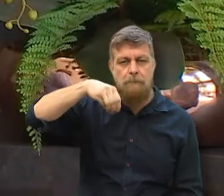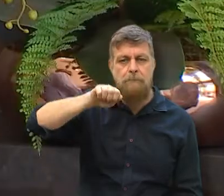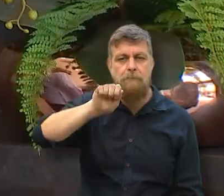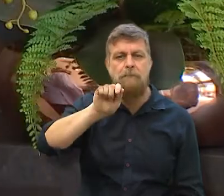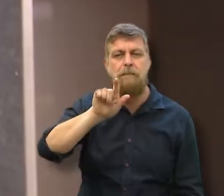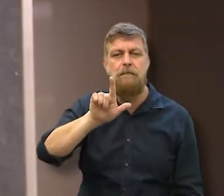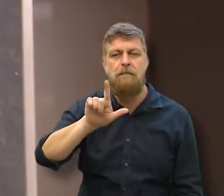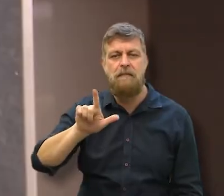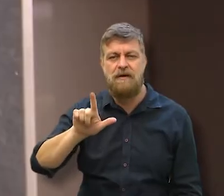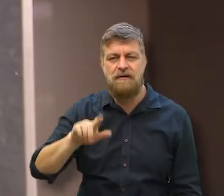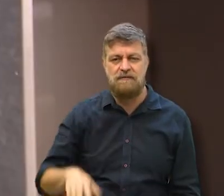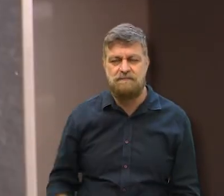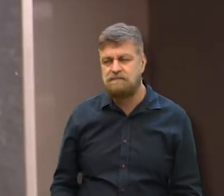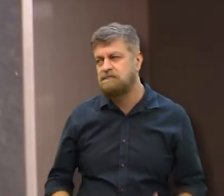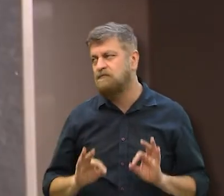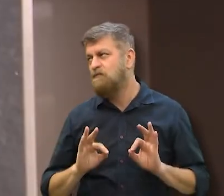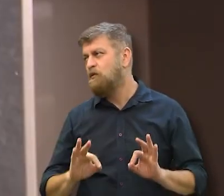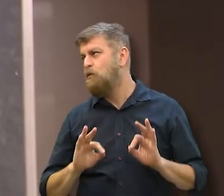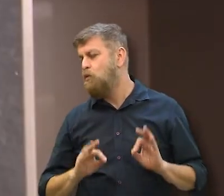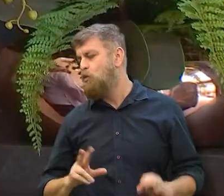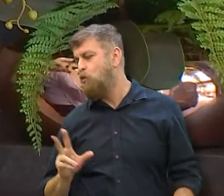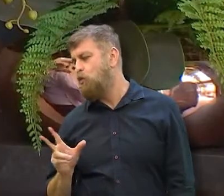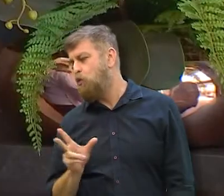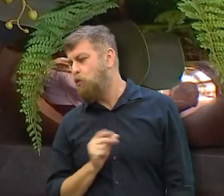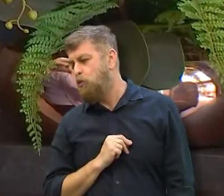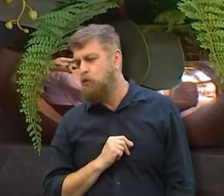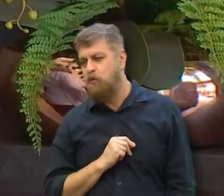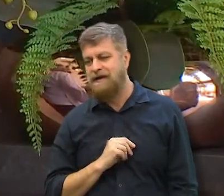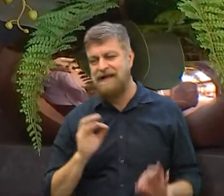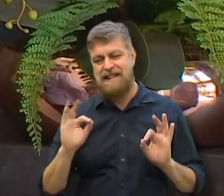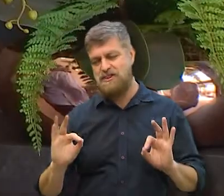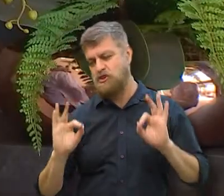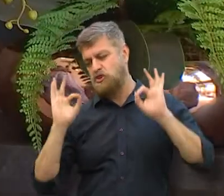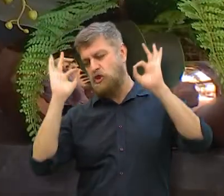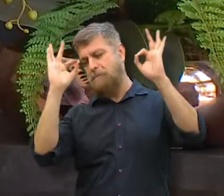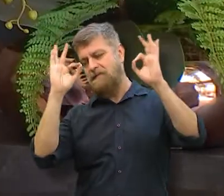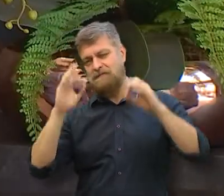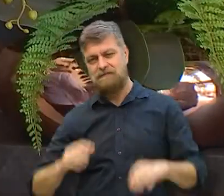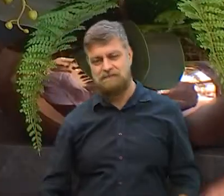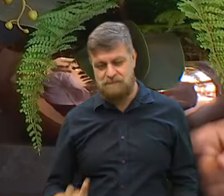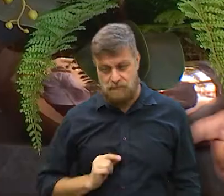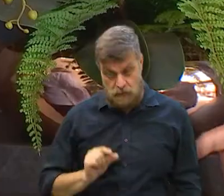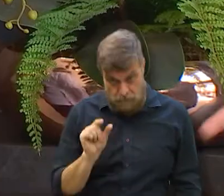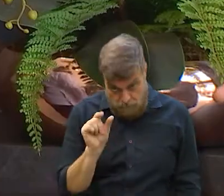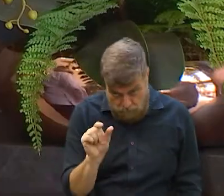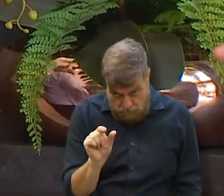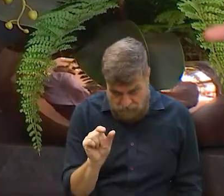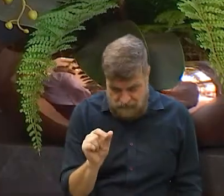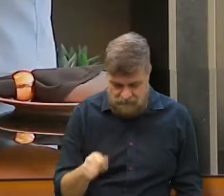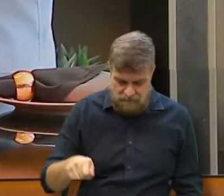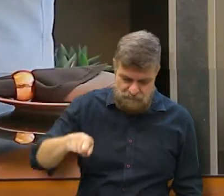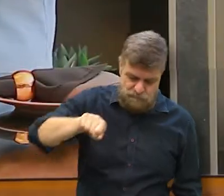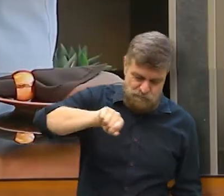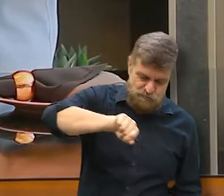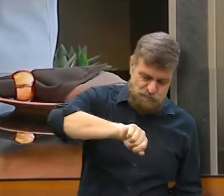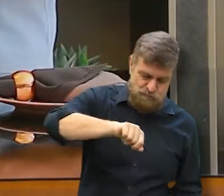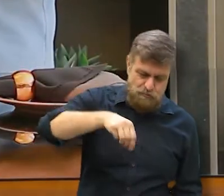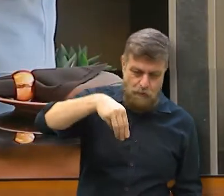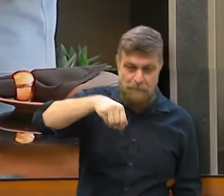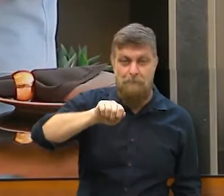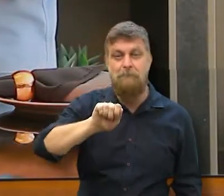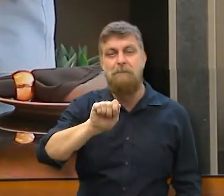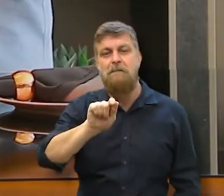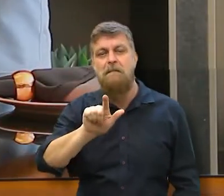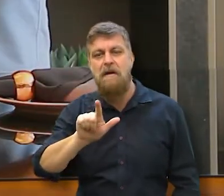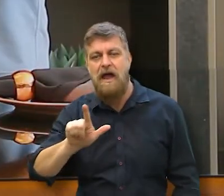mel? Mel. Nossa senhora, daí vai ficar... Fica top. Uma colherinha pequena. Esse molho, se